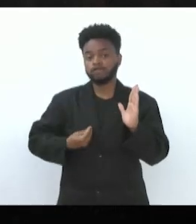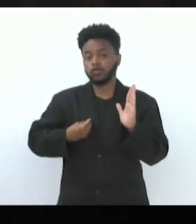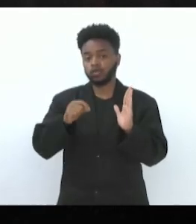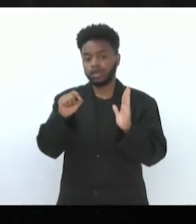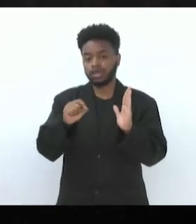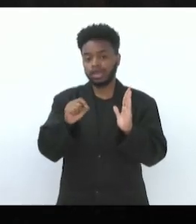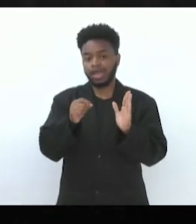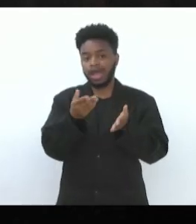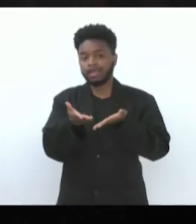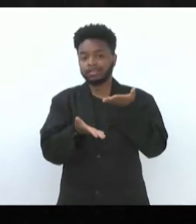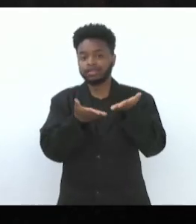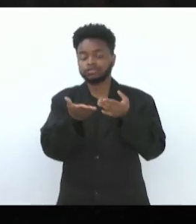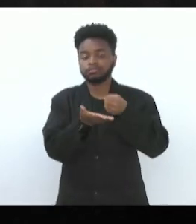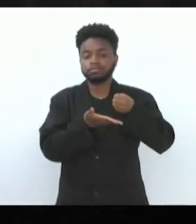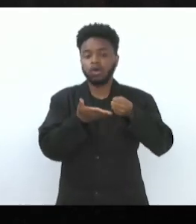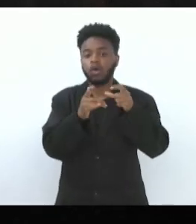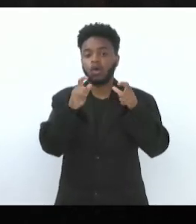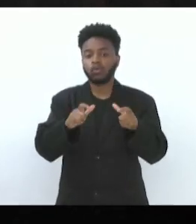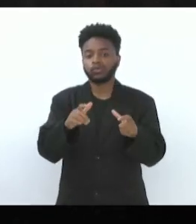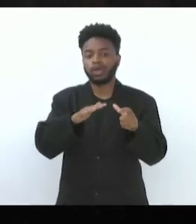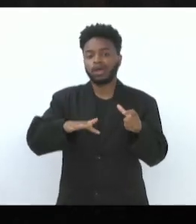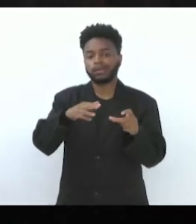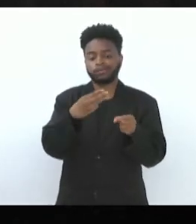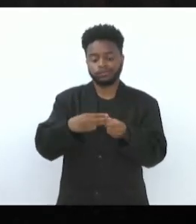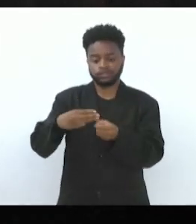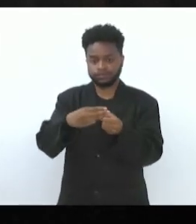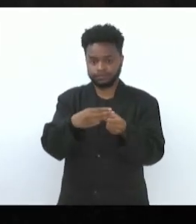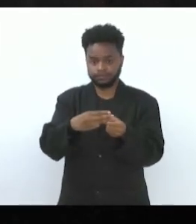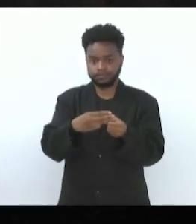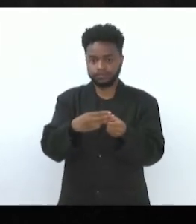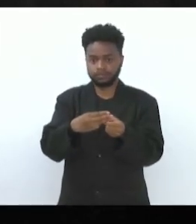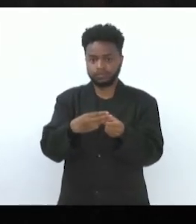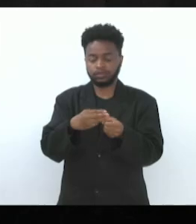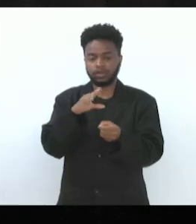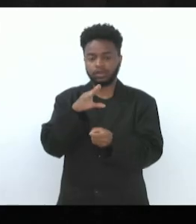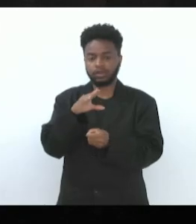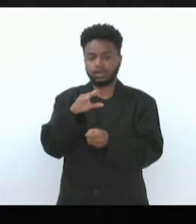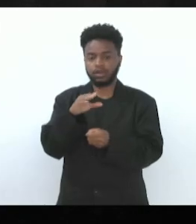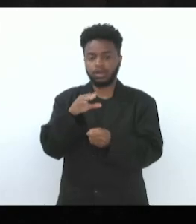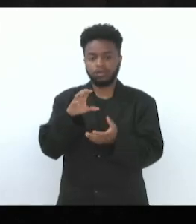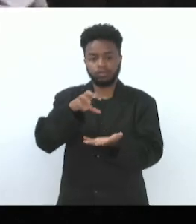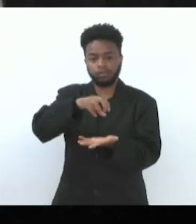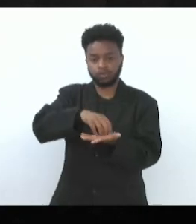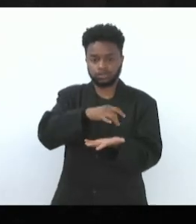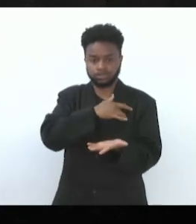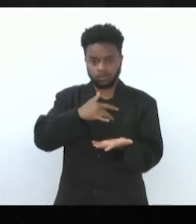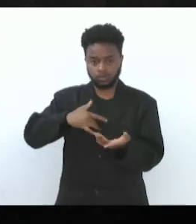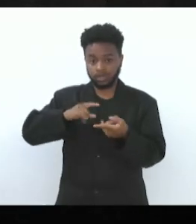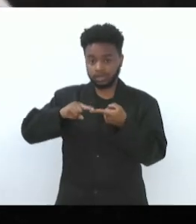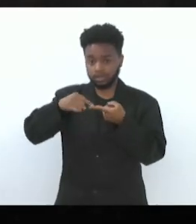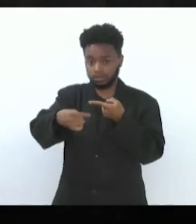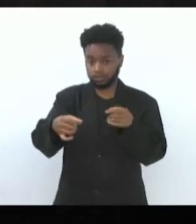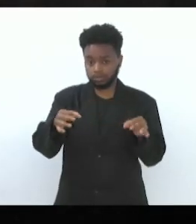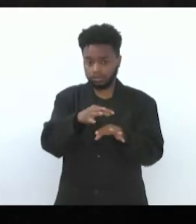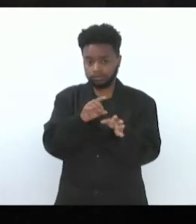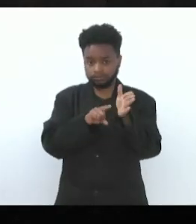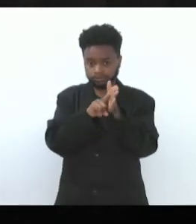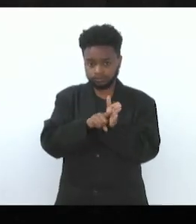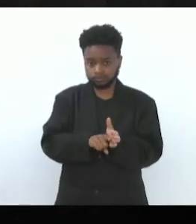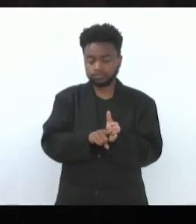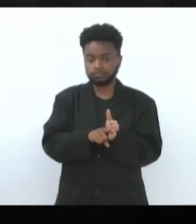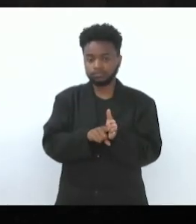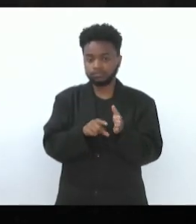primário é feito na rede municipal, na clínica da saúde, no postinho de saúde. Depois que é feito os exames, que é feito o